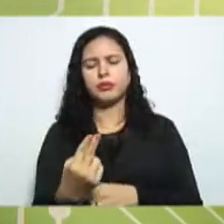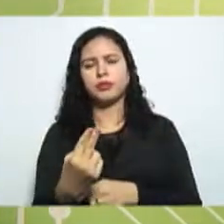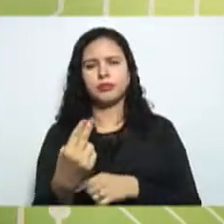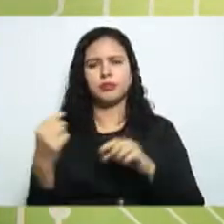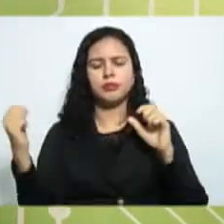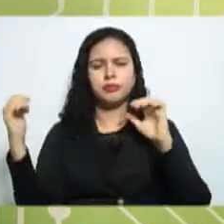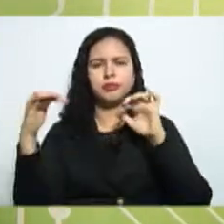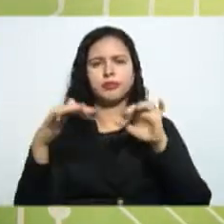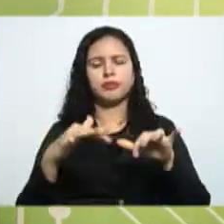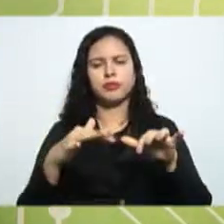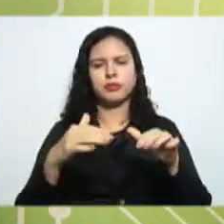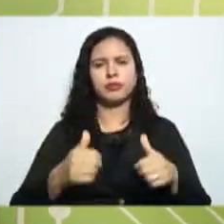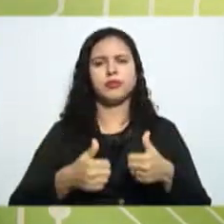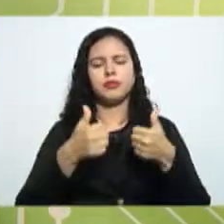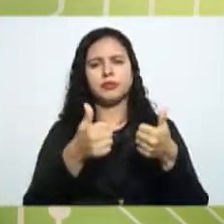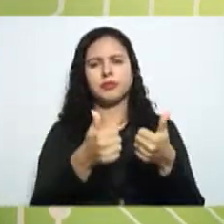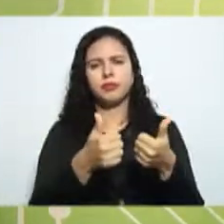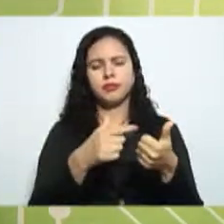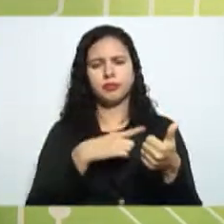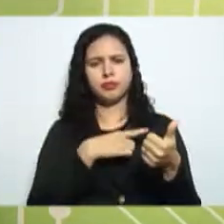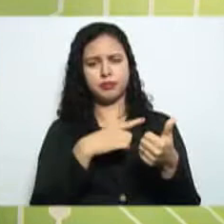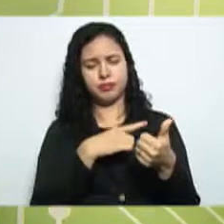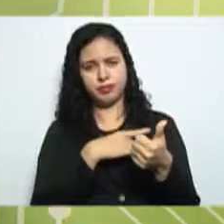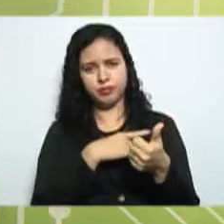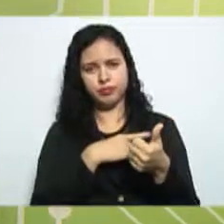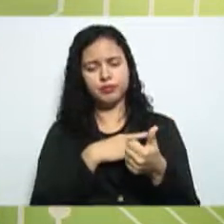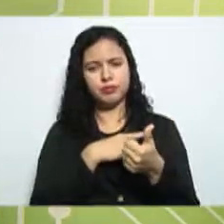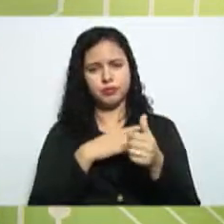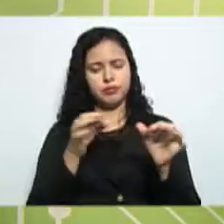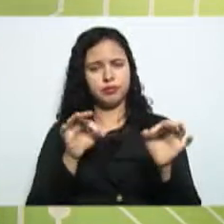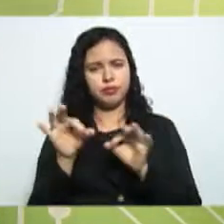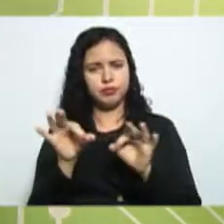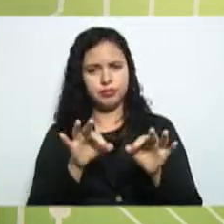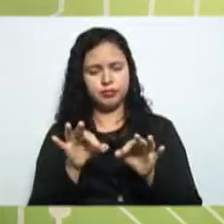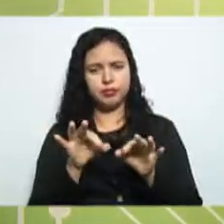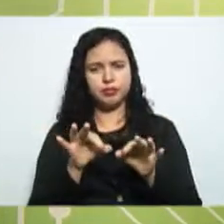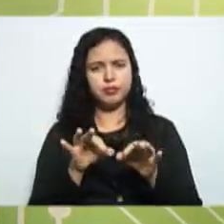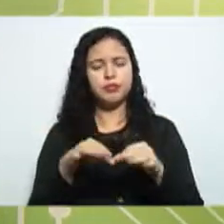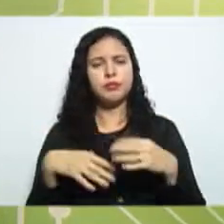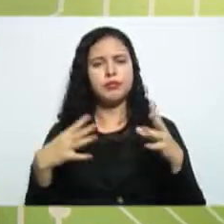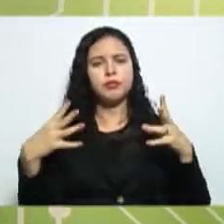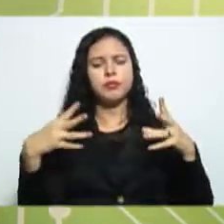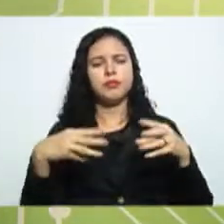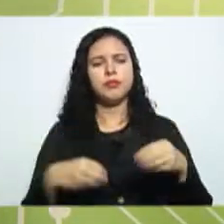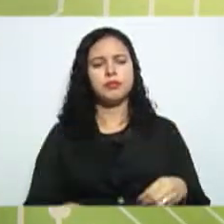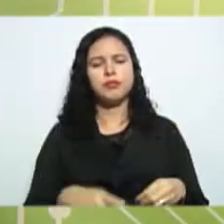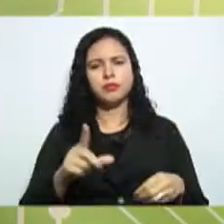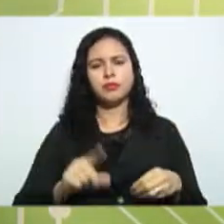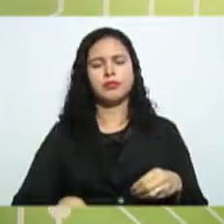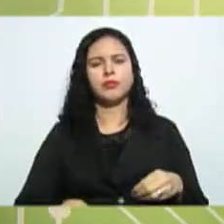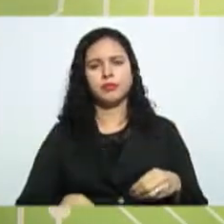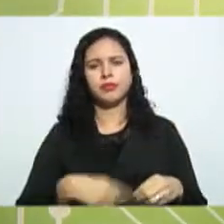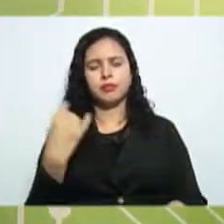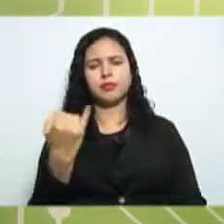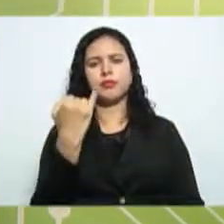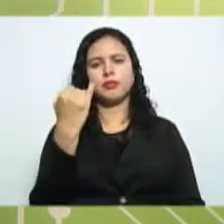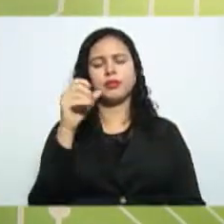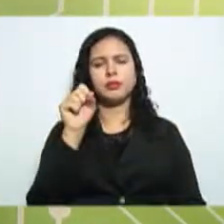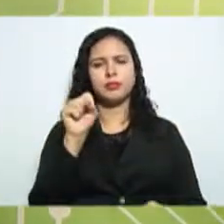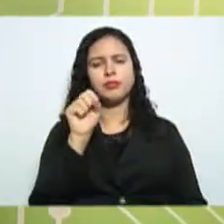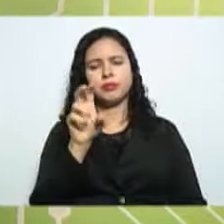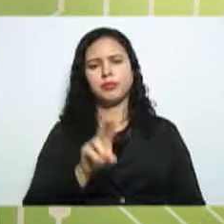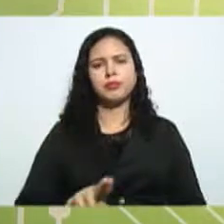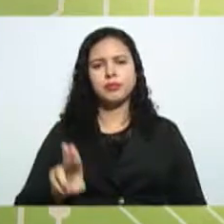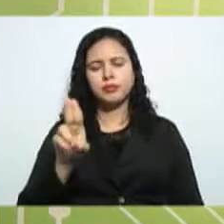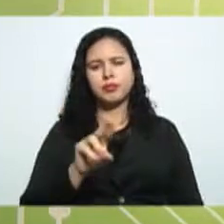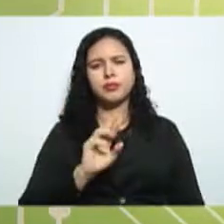migratória, que melhora quando a gente tem a questão fundiária toda organizada? Todas essas são pontos muito válidos e que podem ser